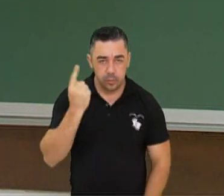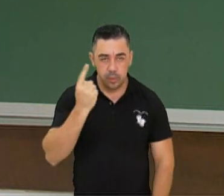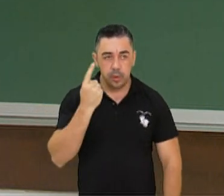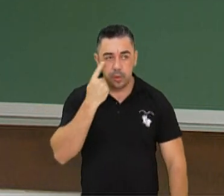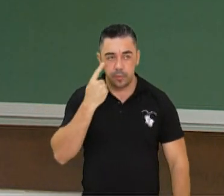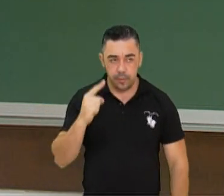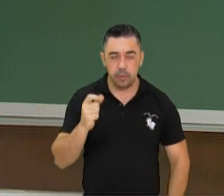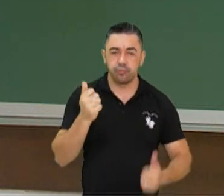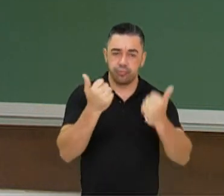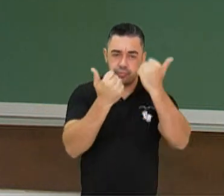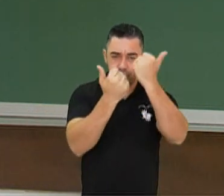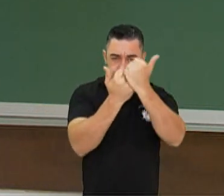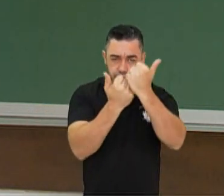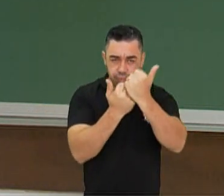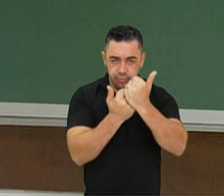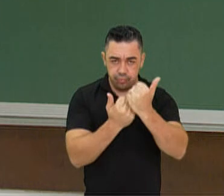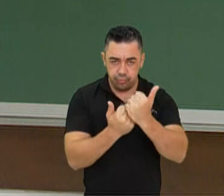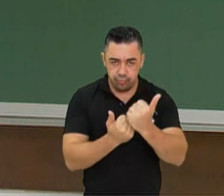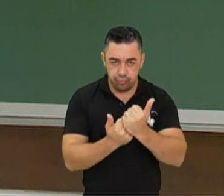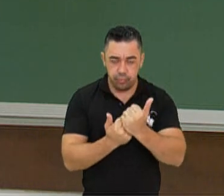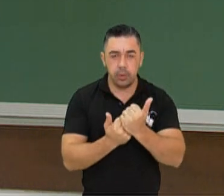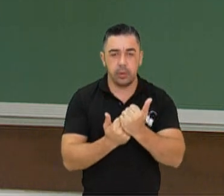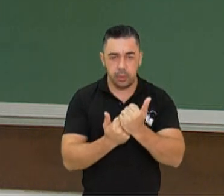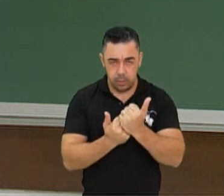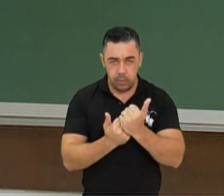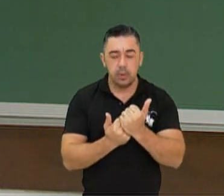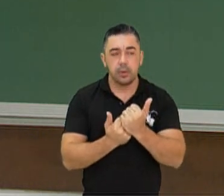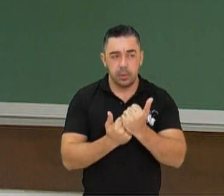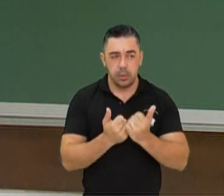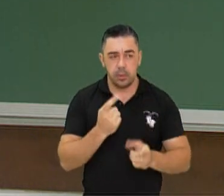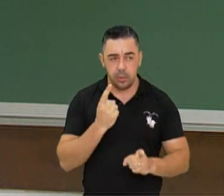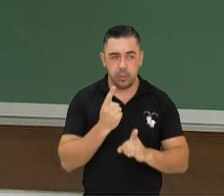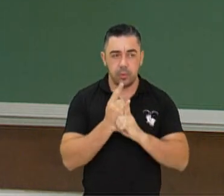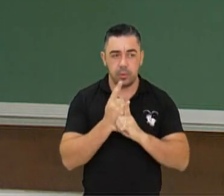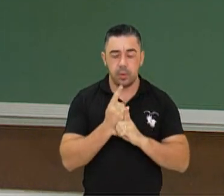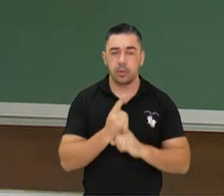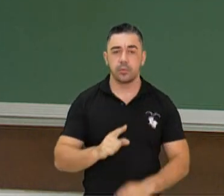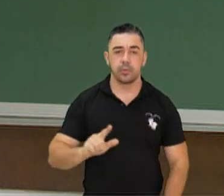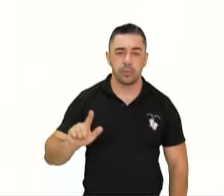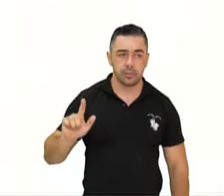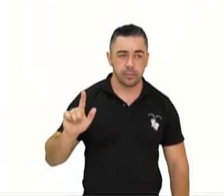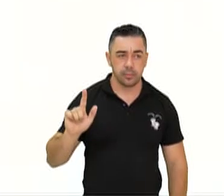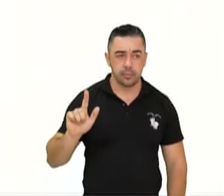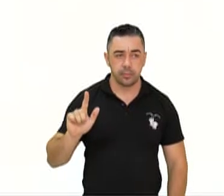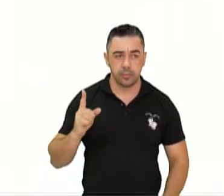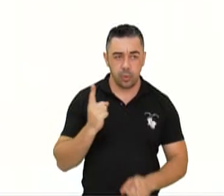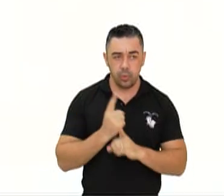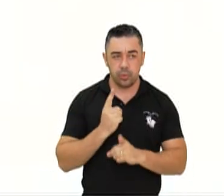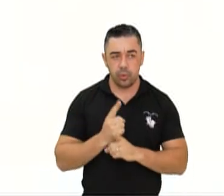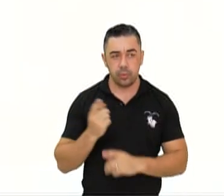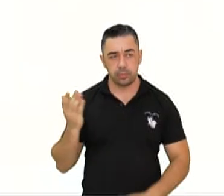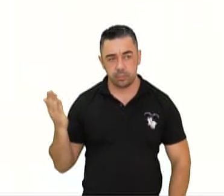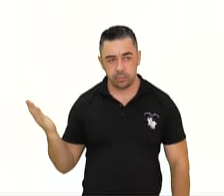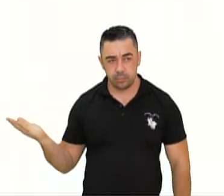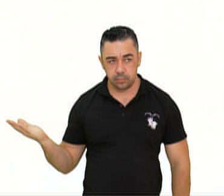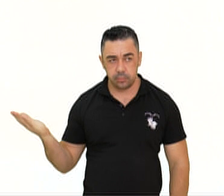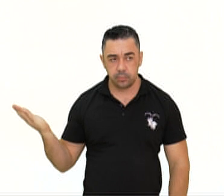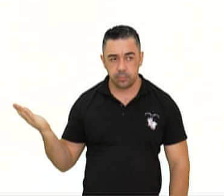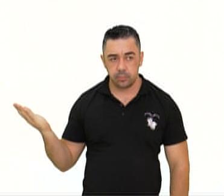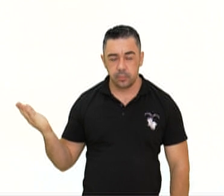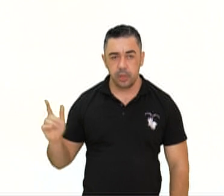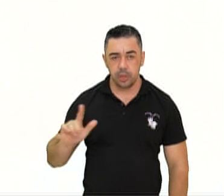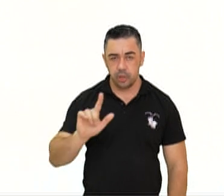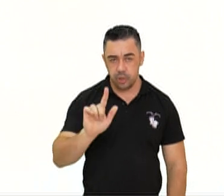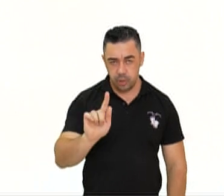Então, substitui a área lateral, substitui os raios e ficou faltando aqui, o que ficou de incógnita é